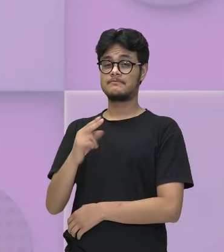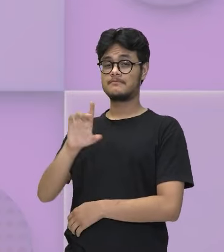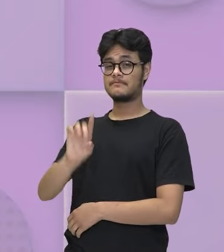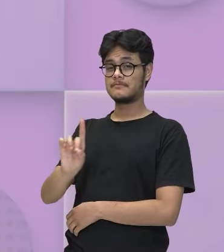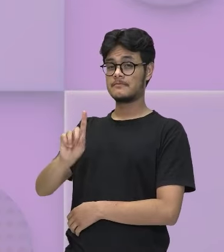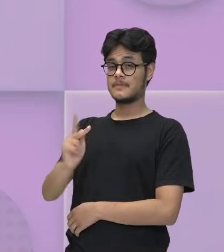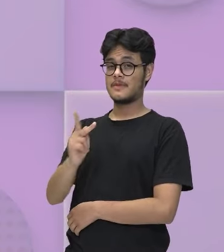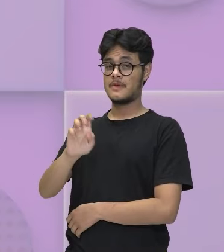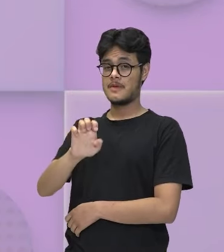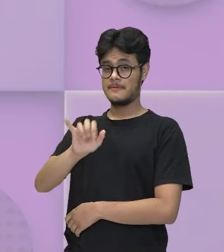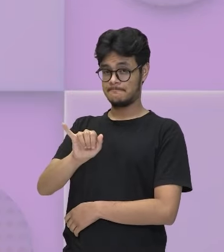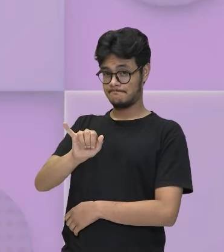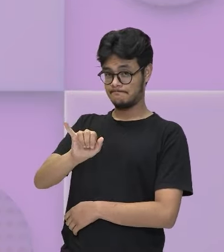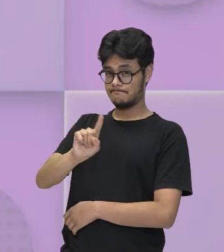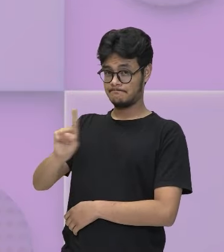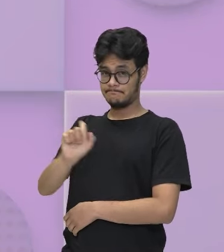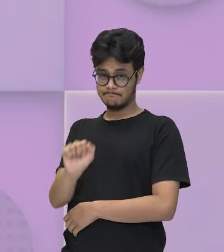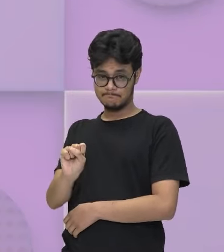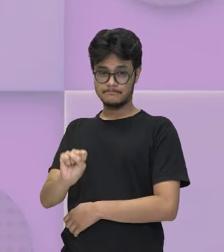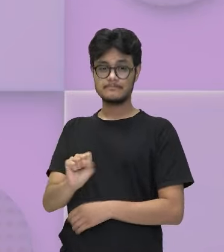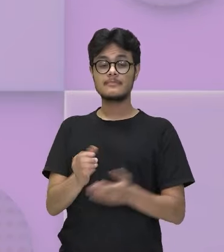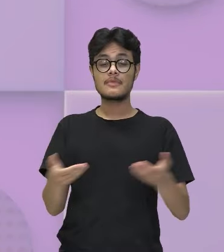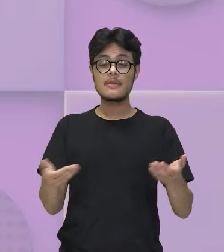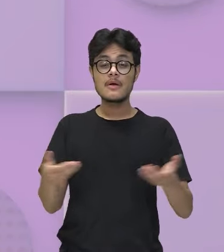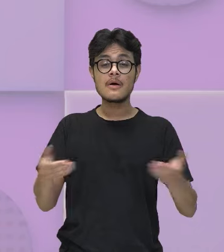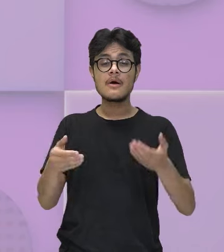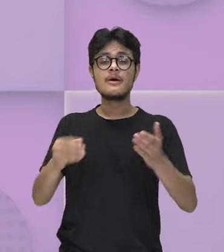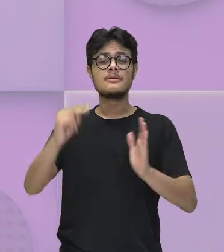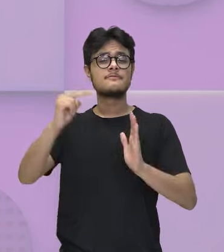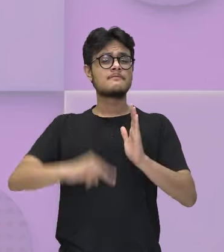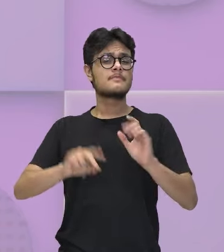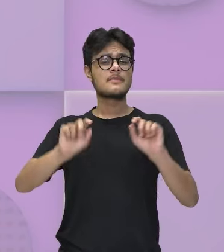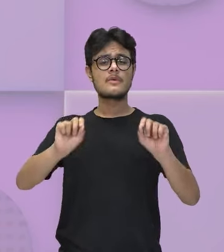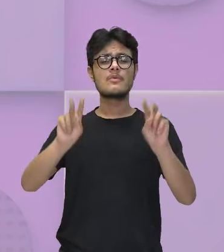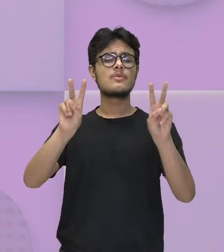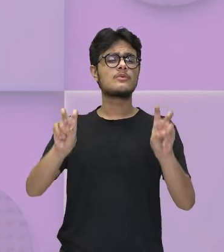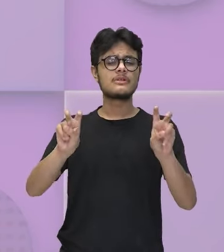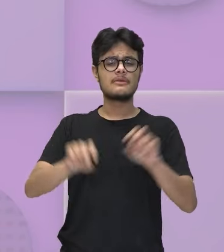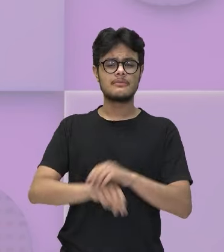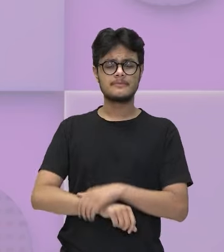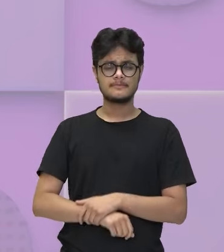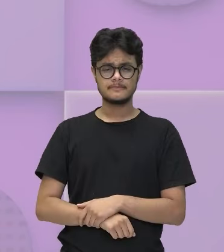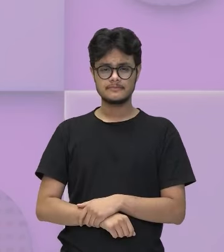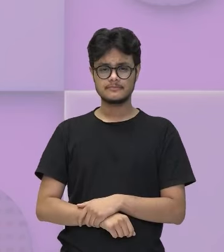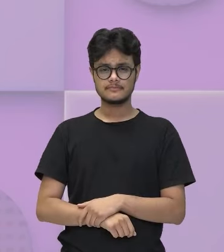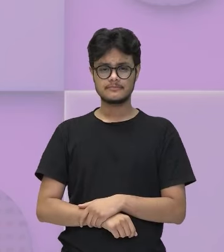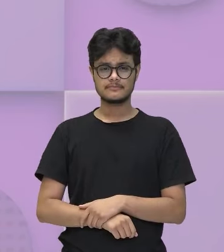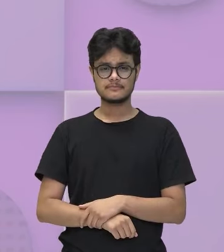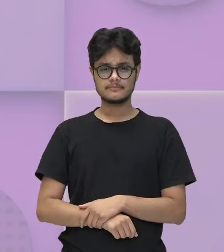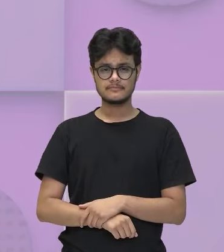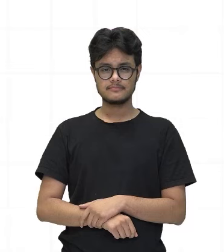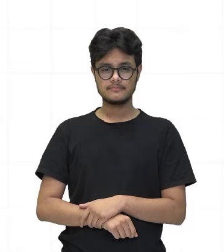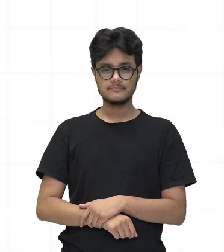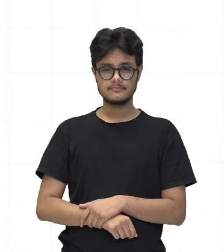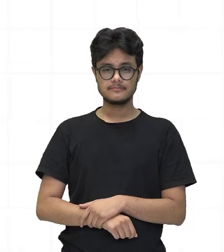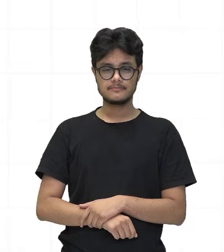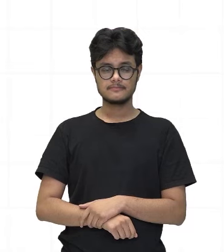Deísa Mendonça e vamos fazer agora a leitura do objeto de conhecimento e detalhamento para esta aula.